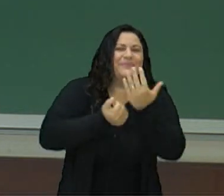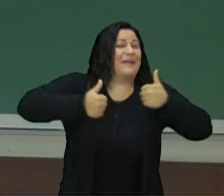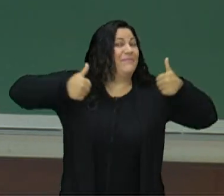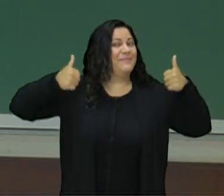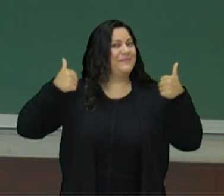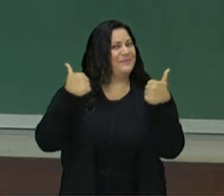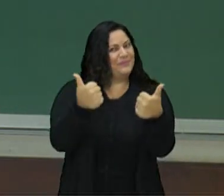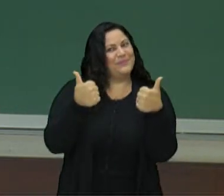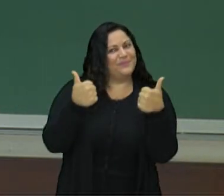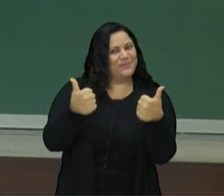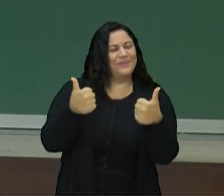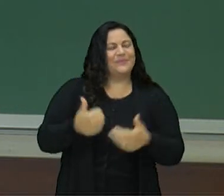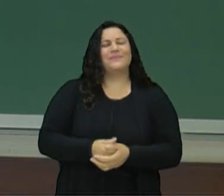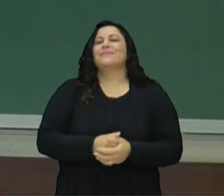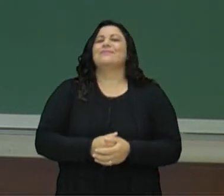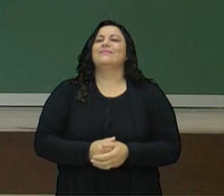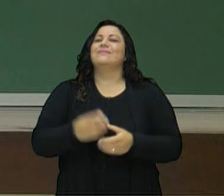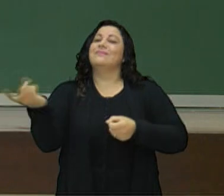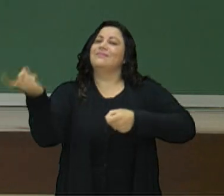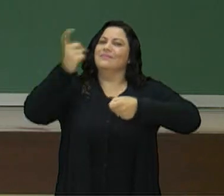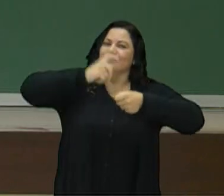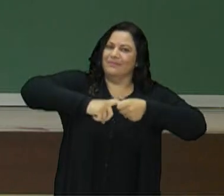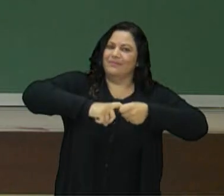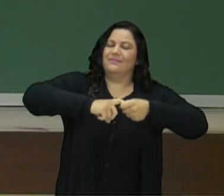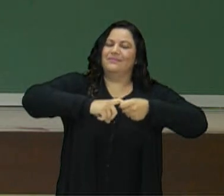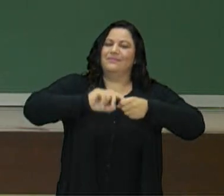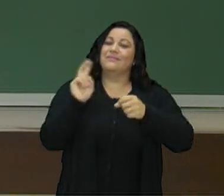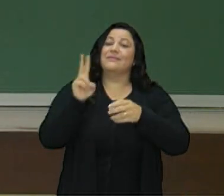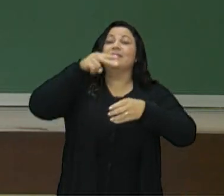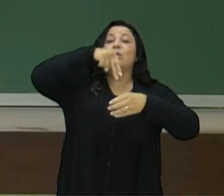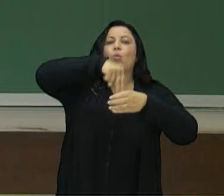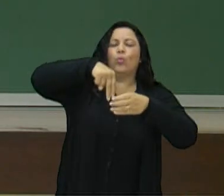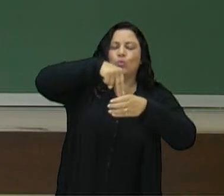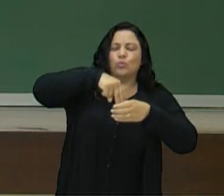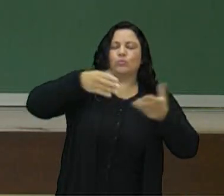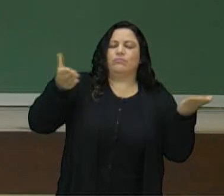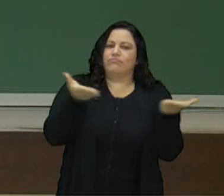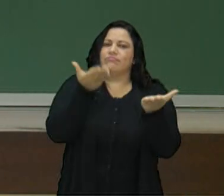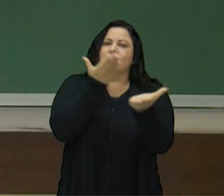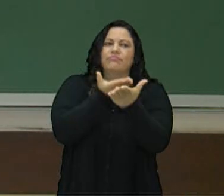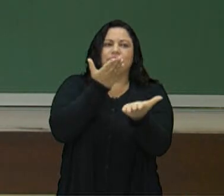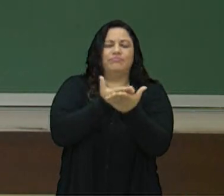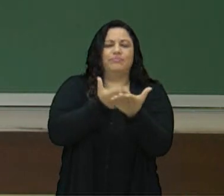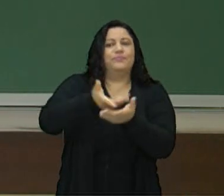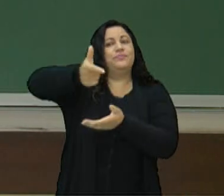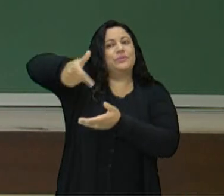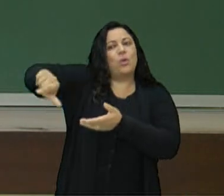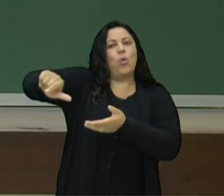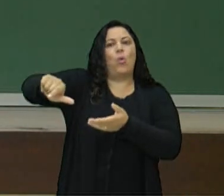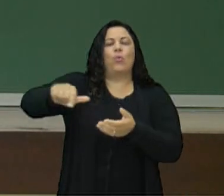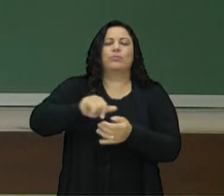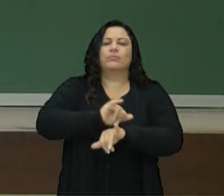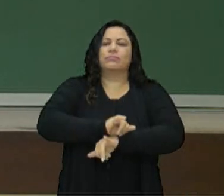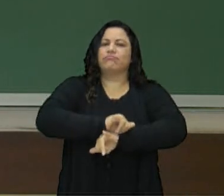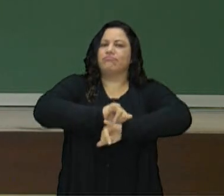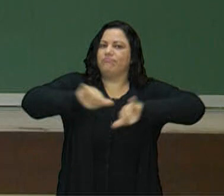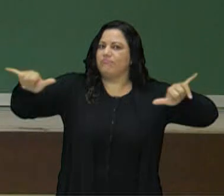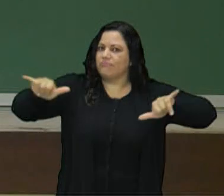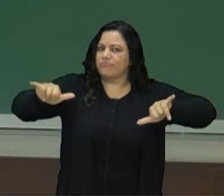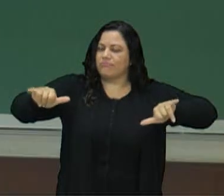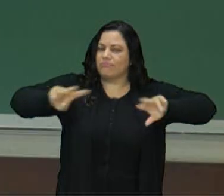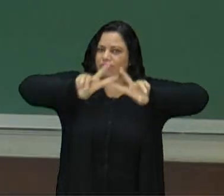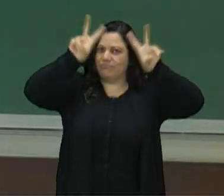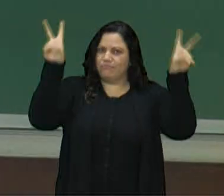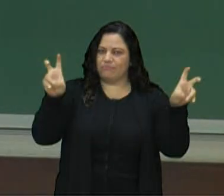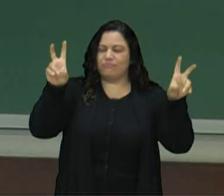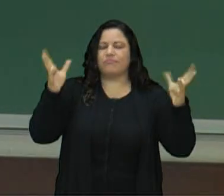Então, gente, vamos retomar o conteúdo de núcleo aí na aula de hoje. Para isso, uma outra reportagem referente ao nosso assunto,